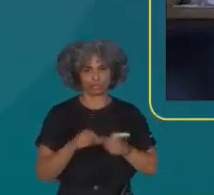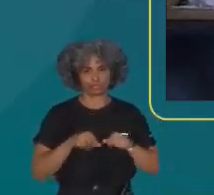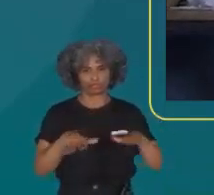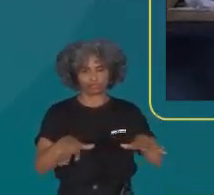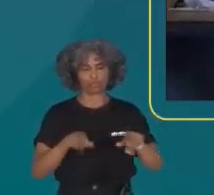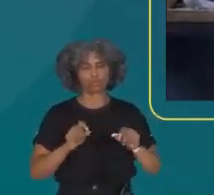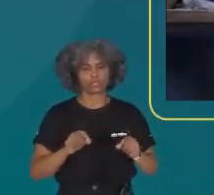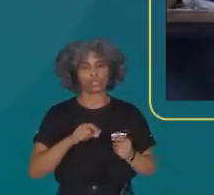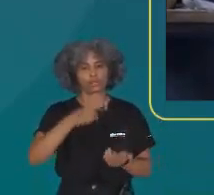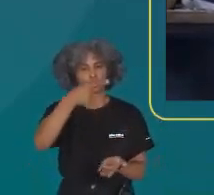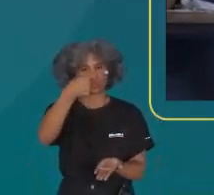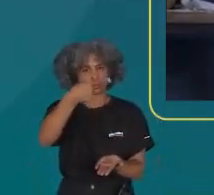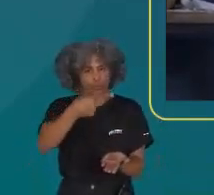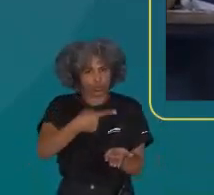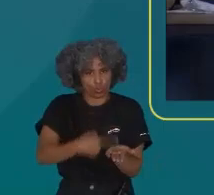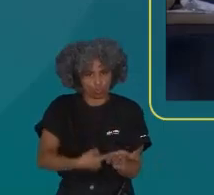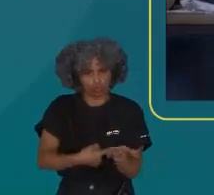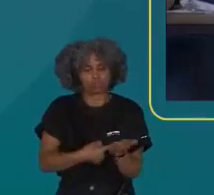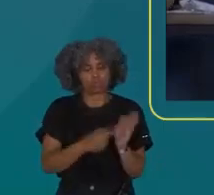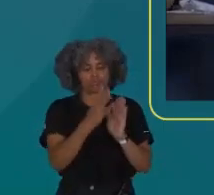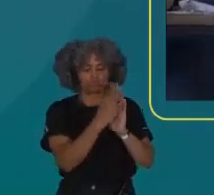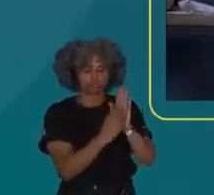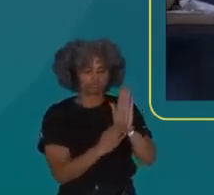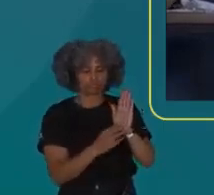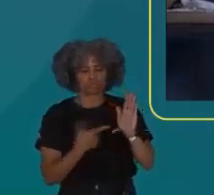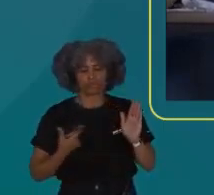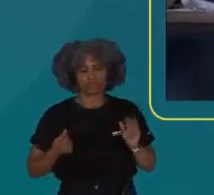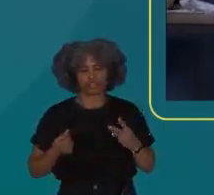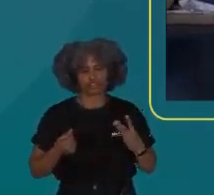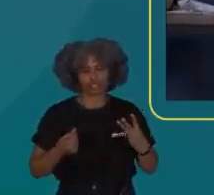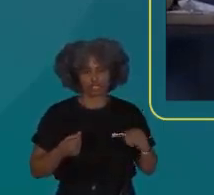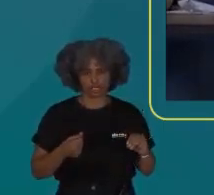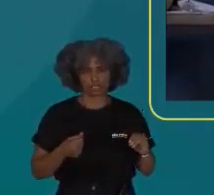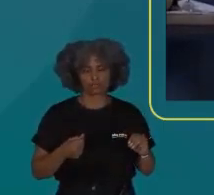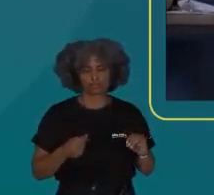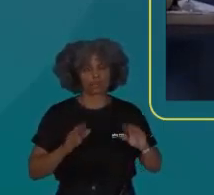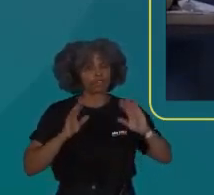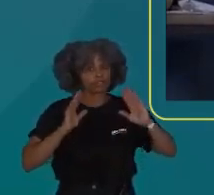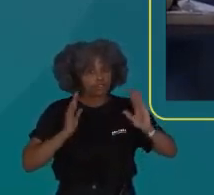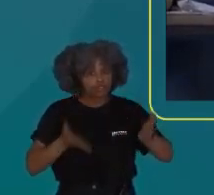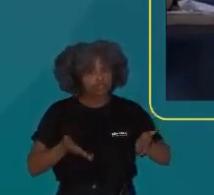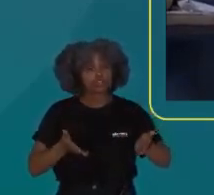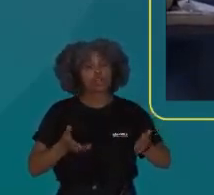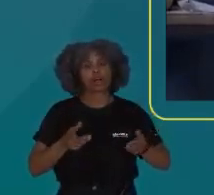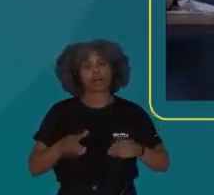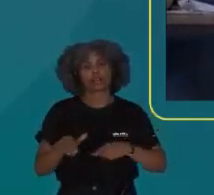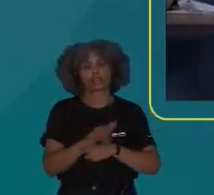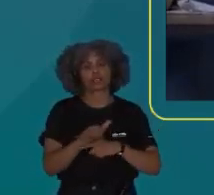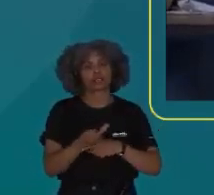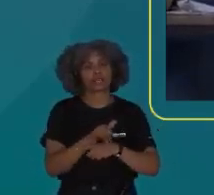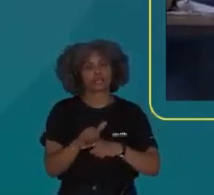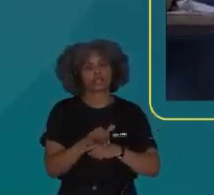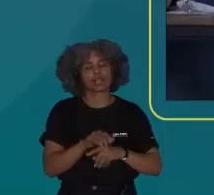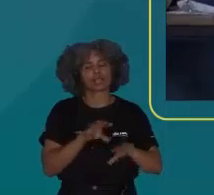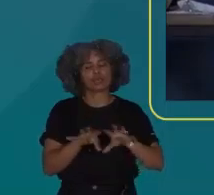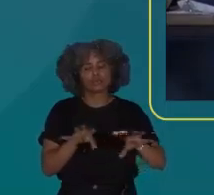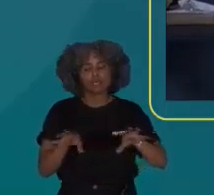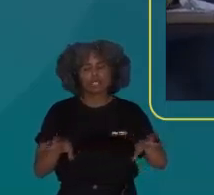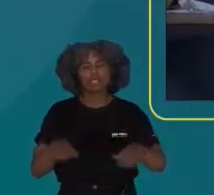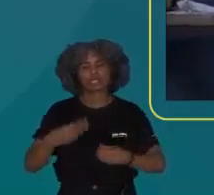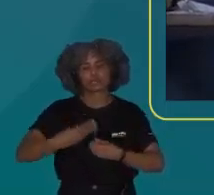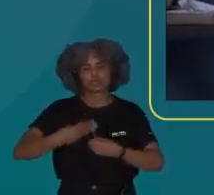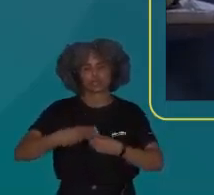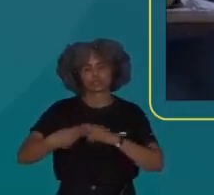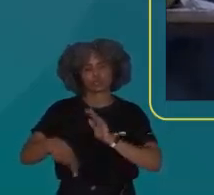nosso compromisso firmado com a Agenda 2030. Isso tem norteado as estratégias do município de